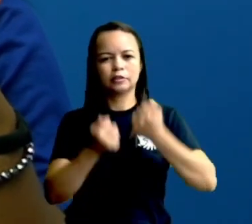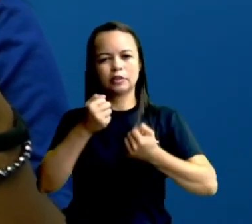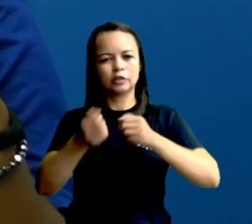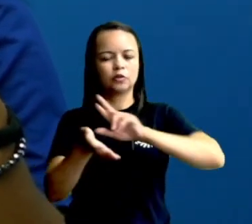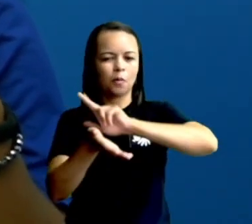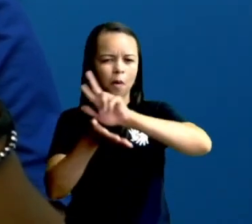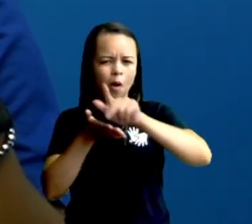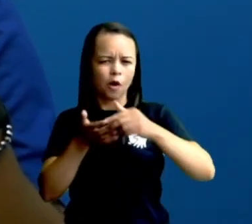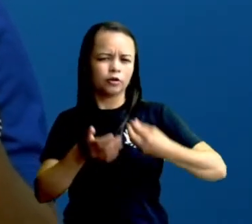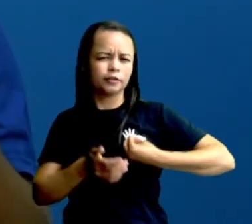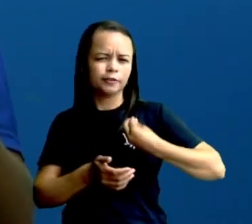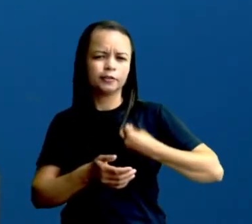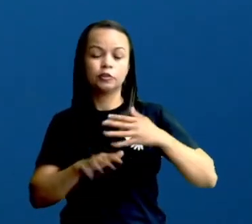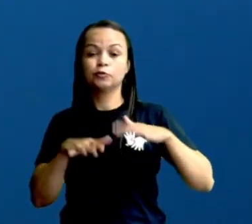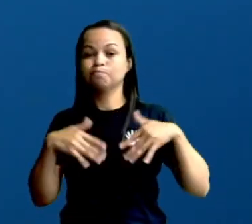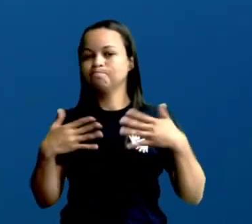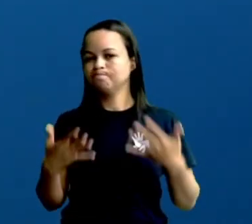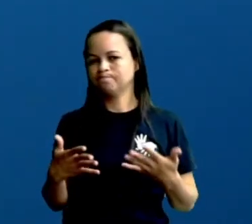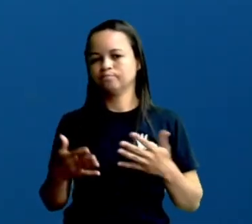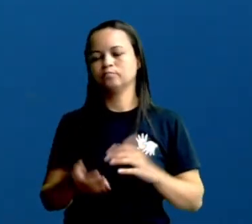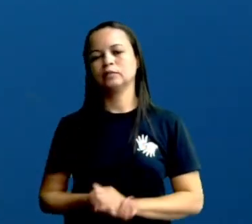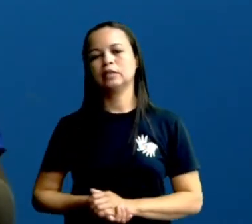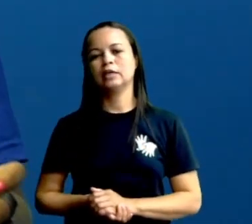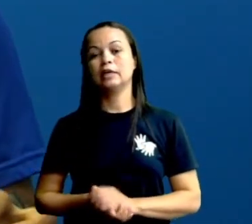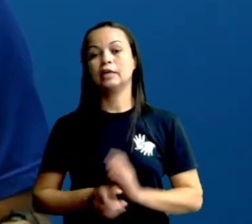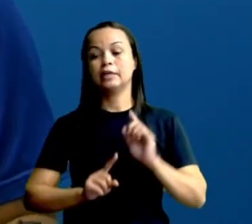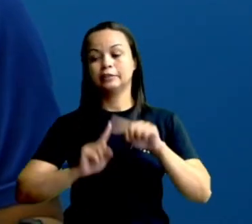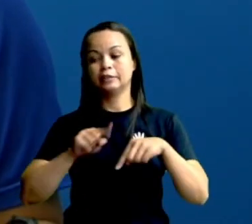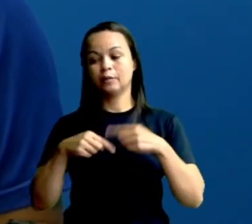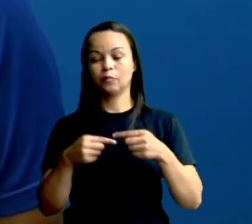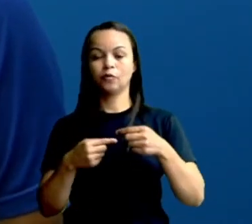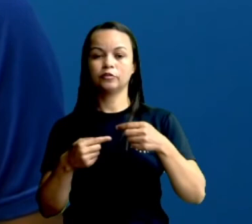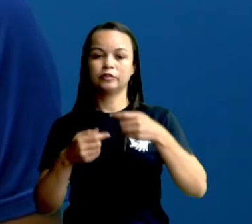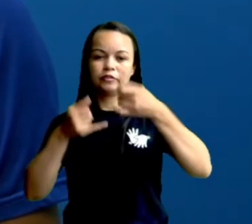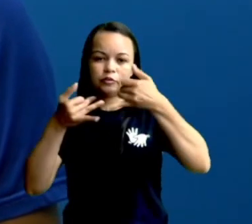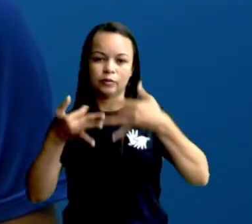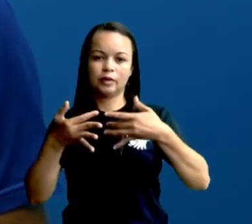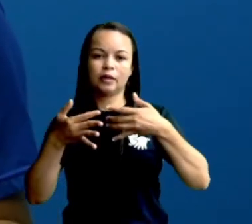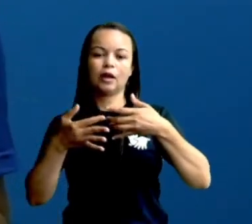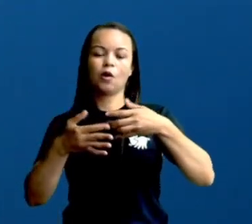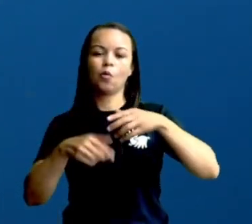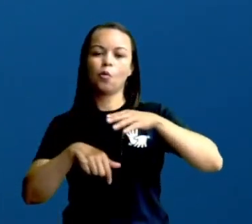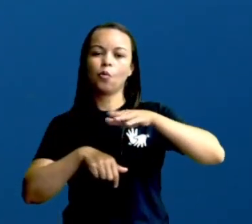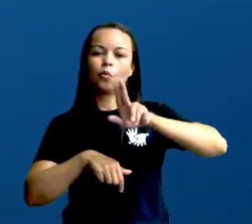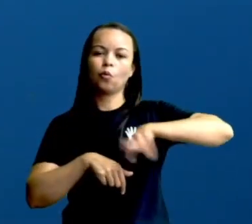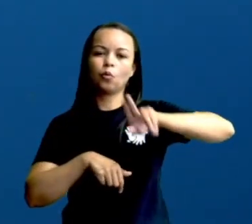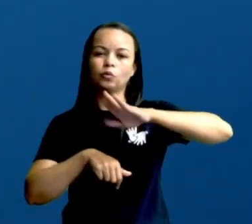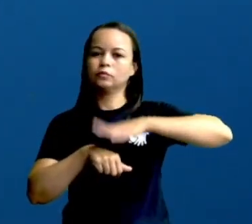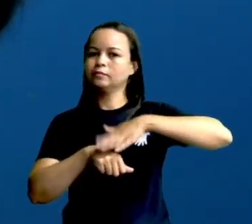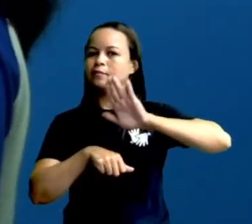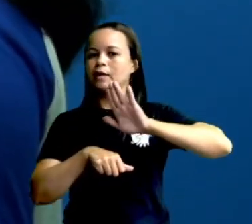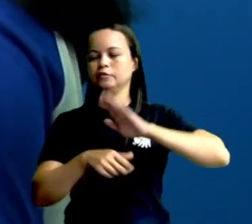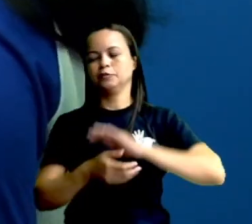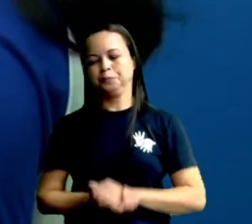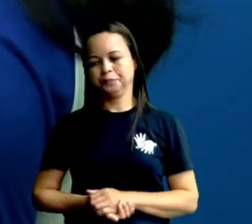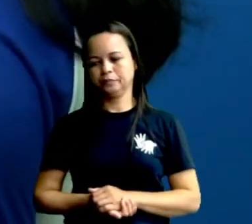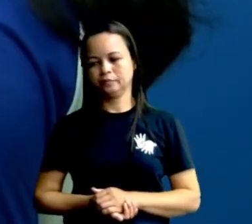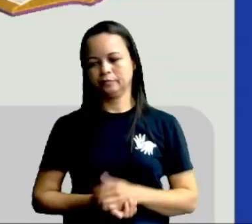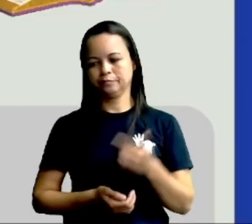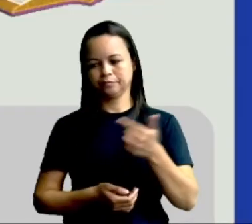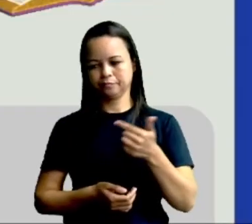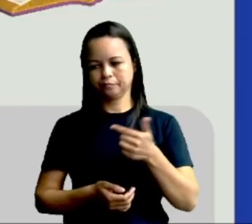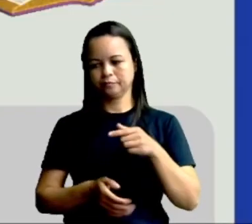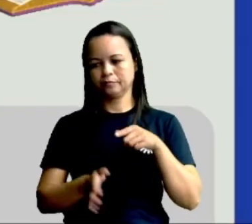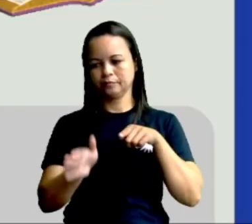existem? E depois você vai dizer aquele que você mais utiliza, tá bom? E na segunda pergunta, ó,